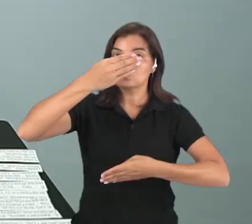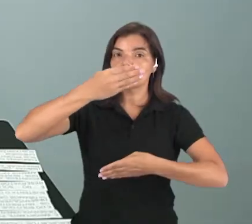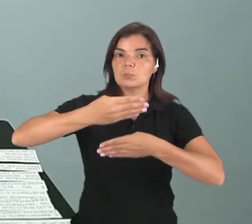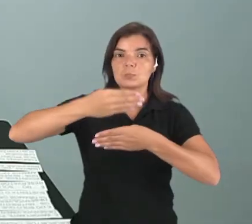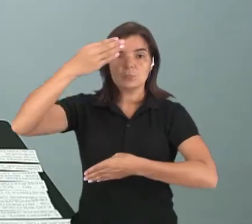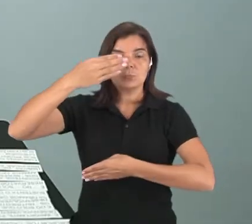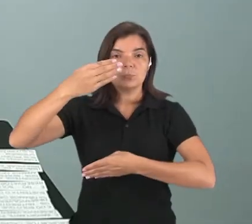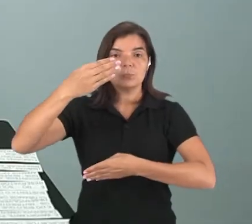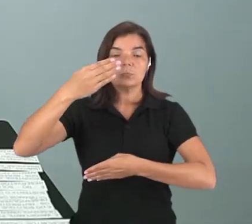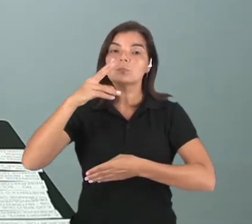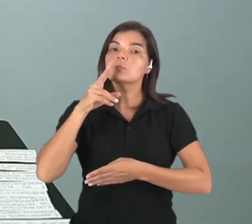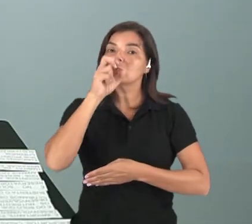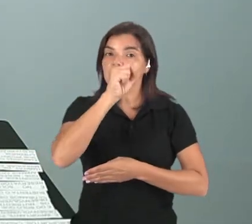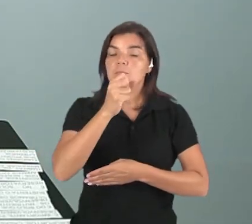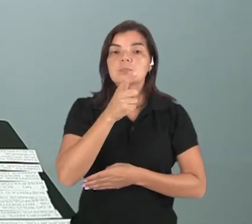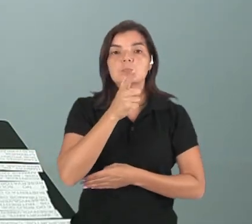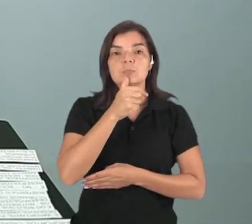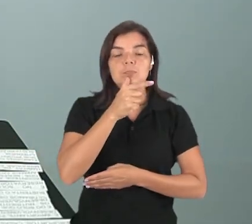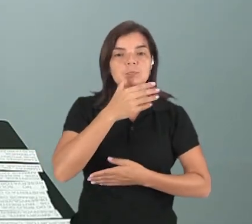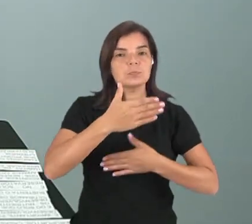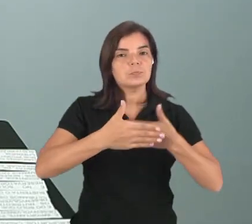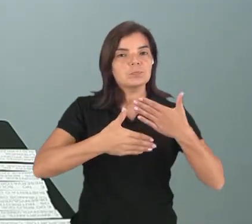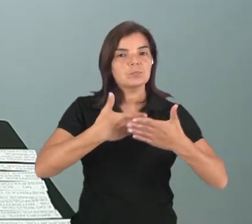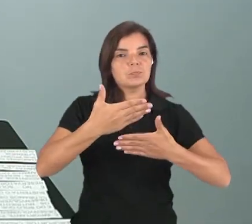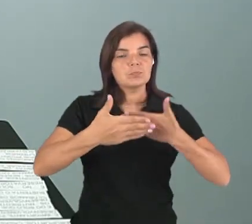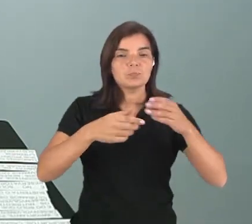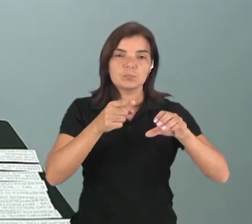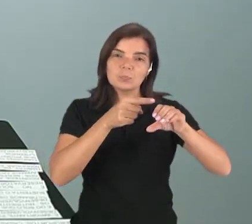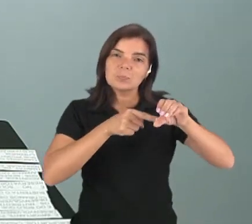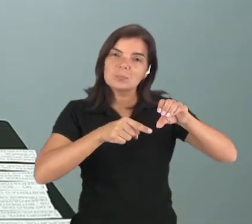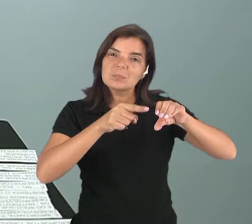a força dessa água vai movimentar as